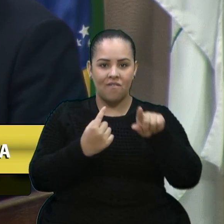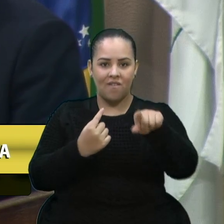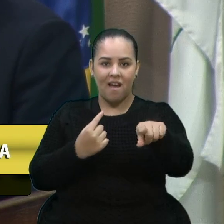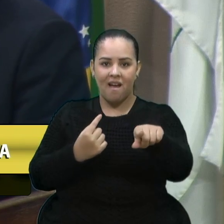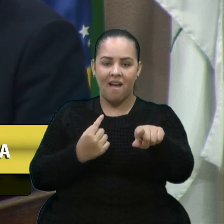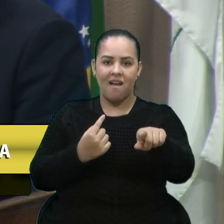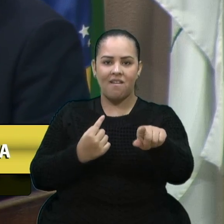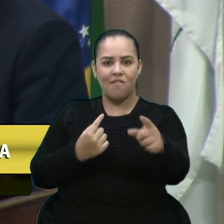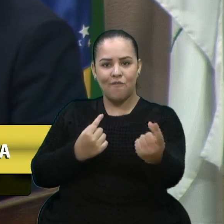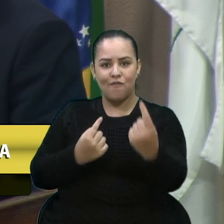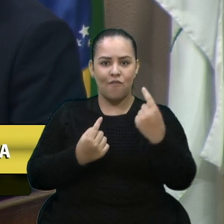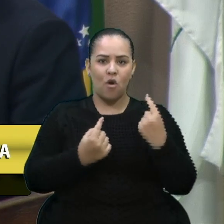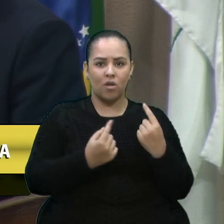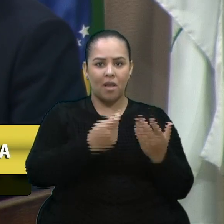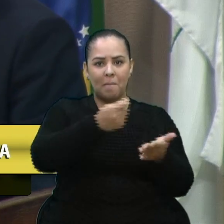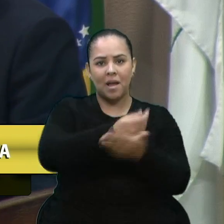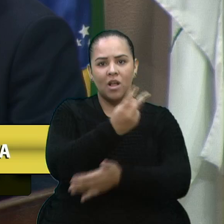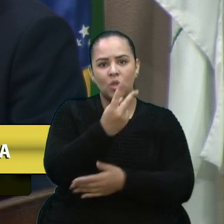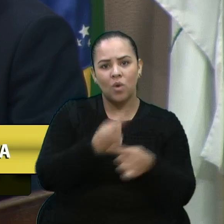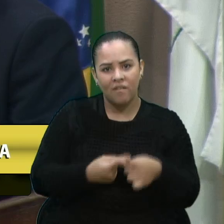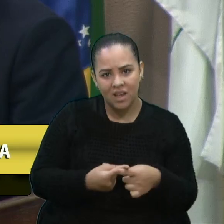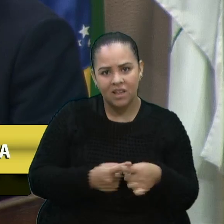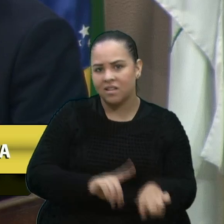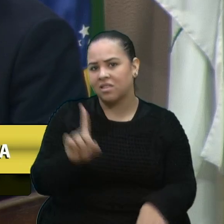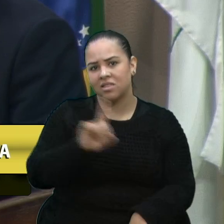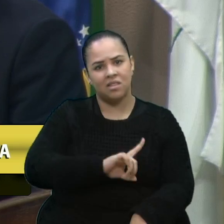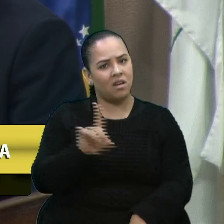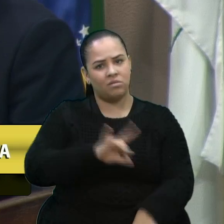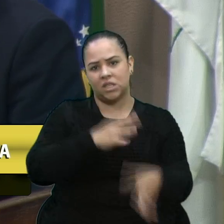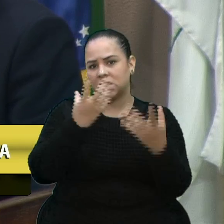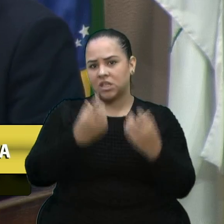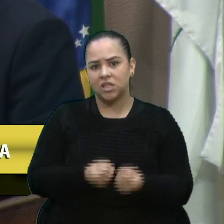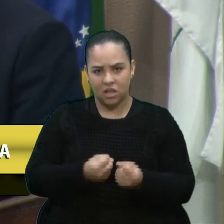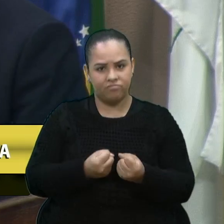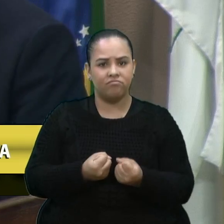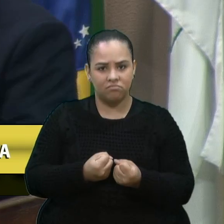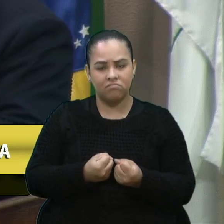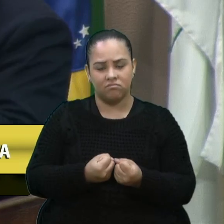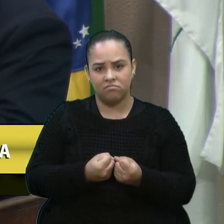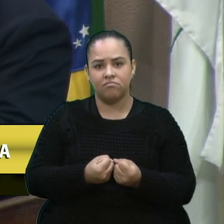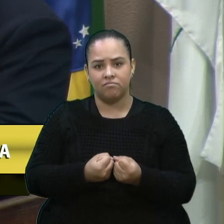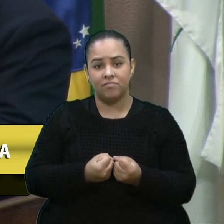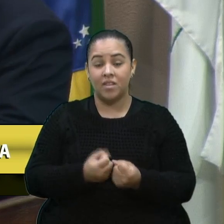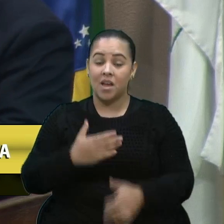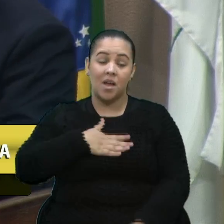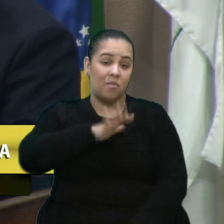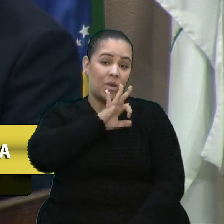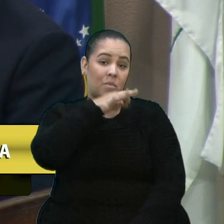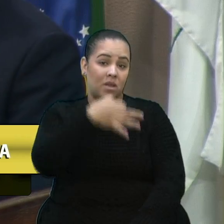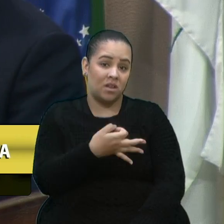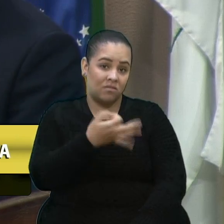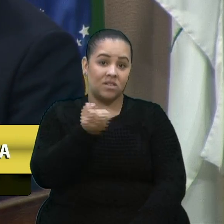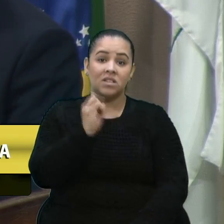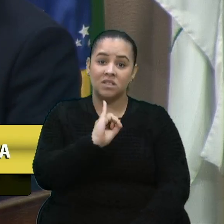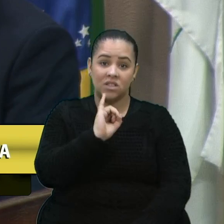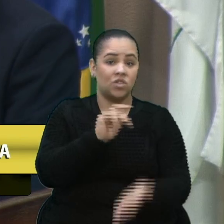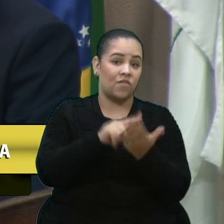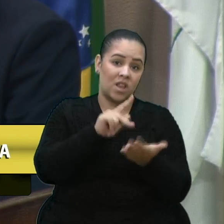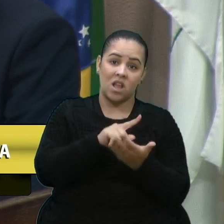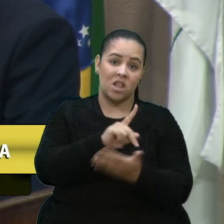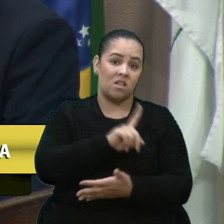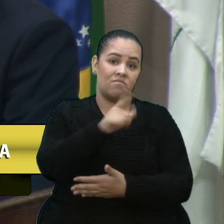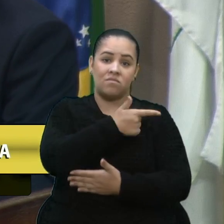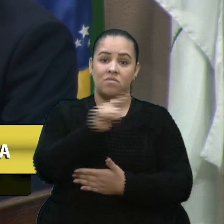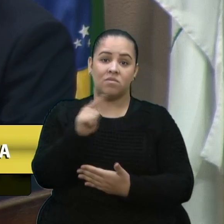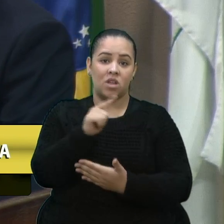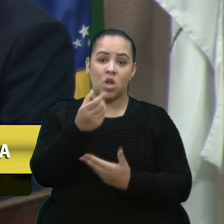ir e pague para voltar, porque isso é inaceitável. Então, eu deixo aqui essa sugestão. Se realmente esses valores não têm como